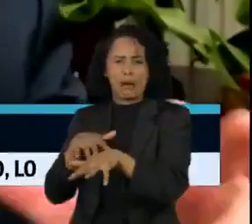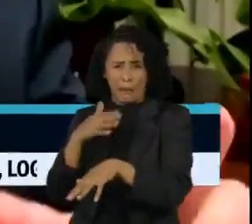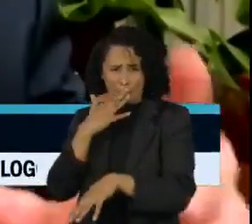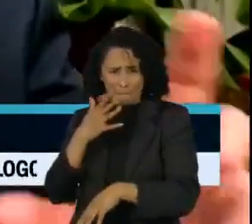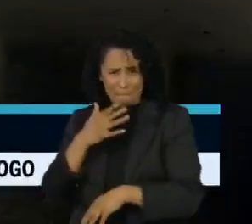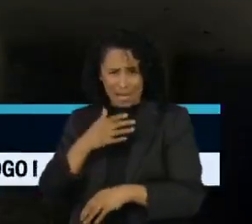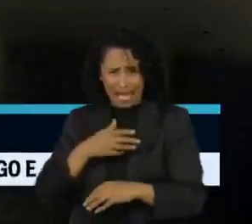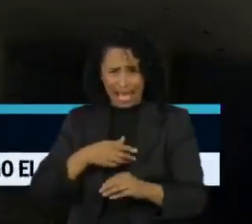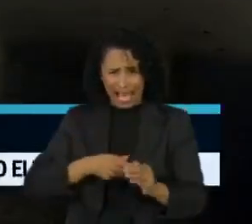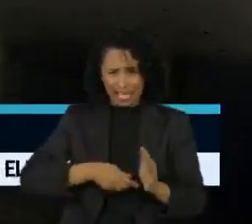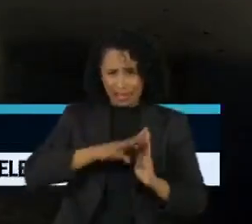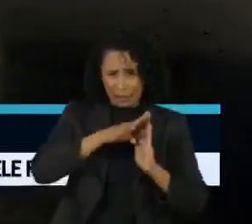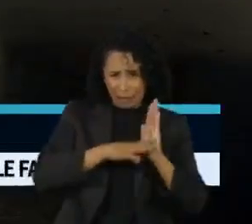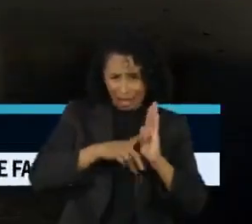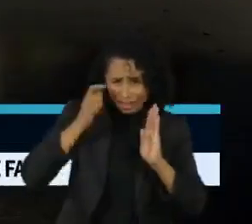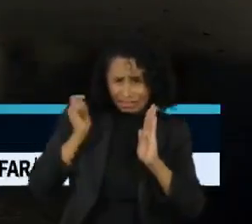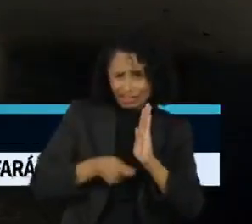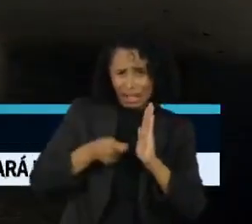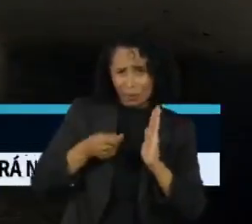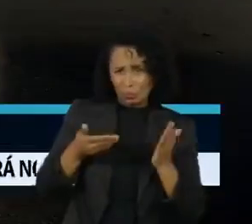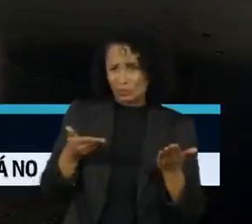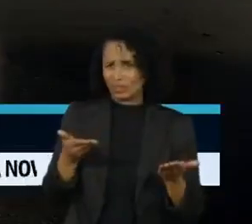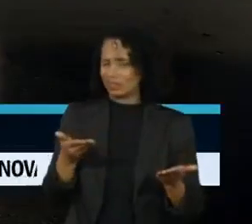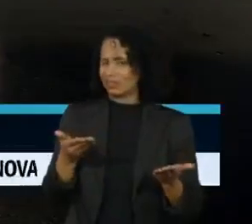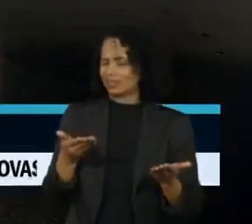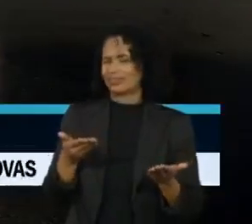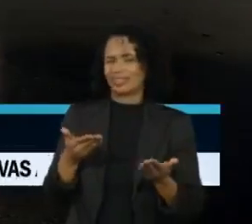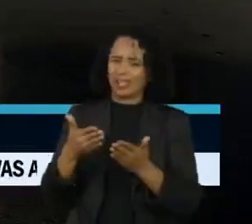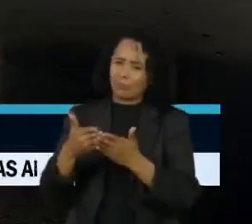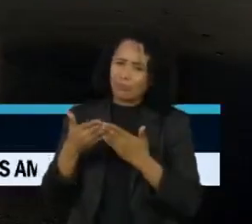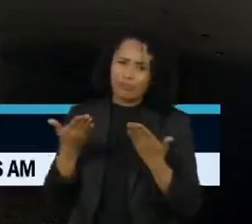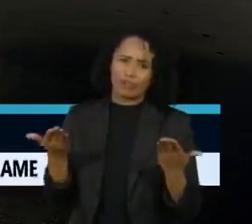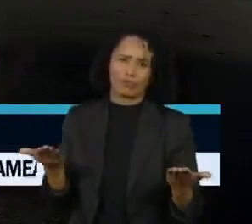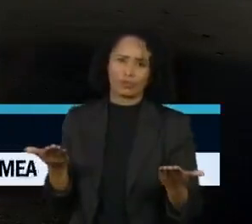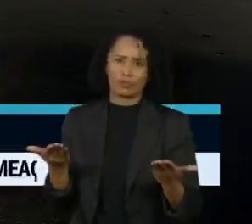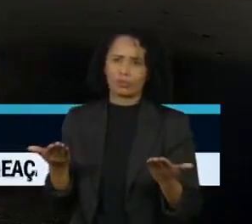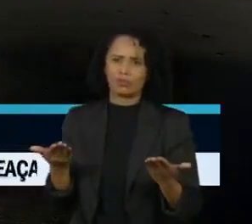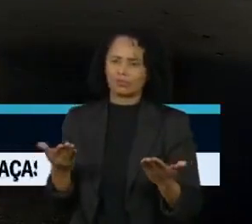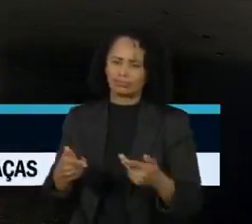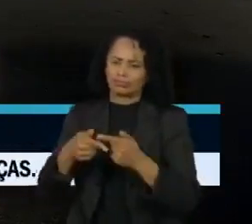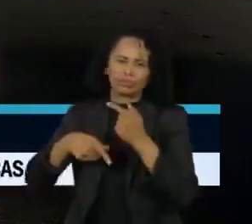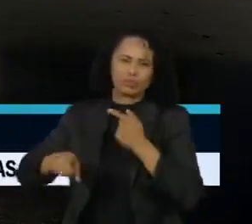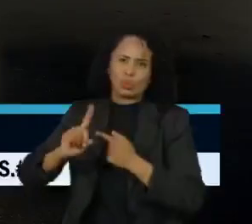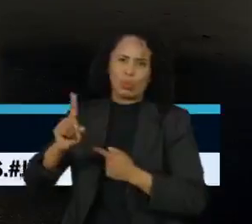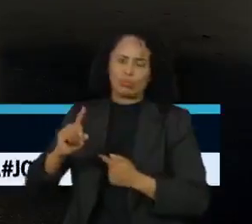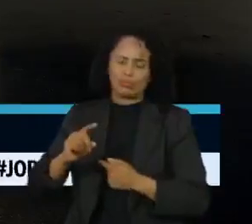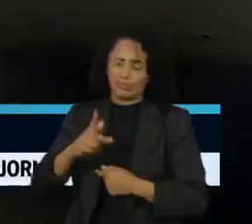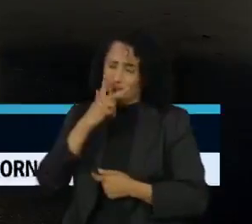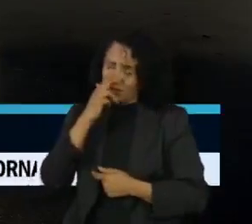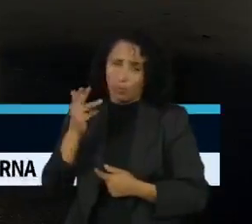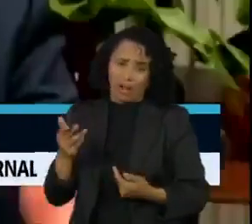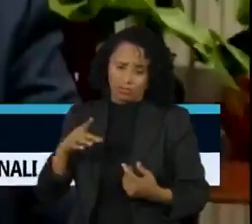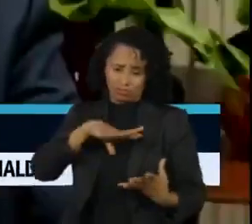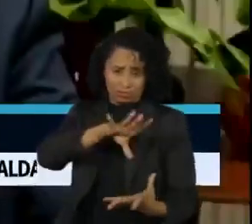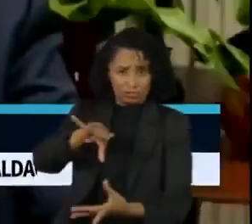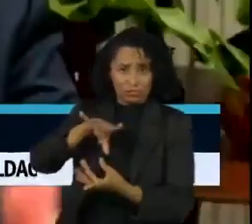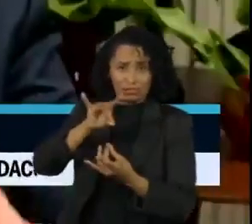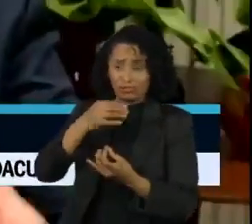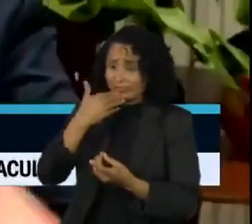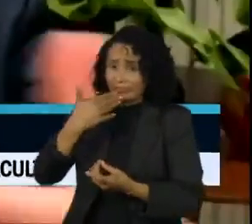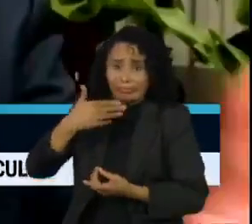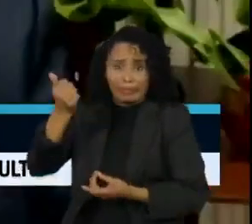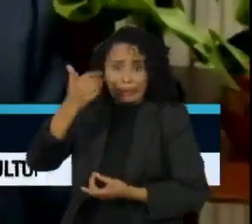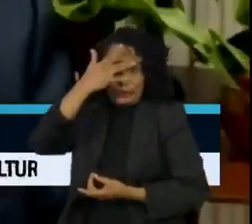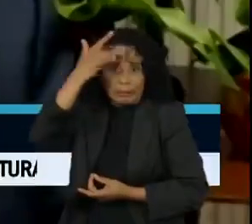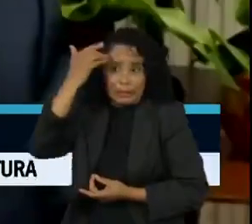intervenção militar, né, a intervenção dos poderes, a sua extinção, né, eu acho que é muito mais saudável numa democracia pessoas